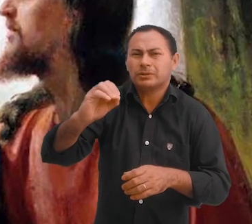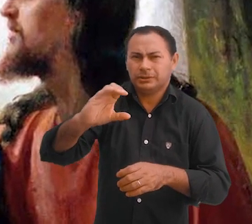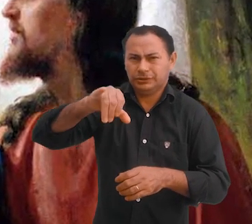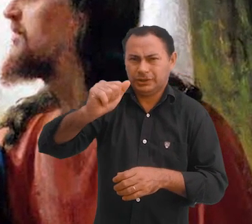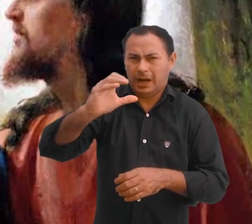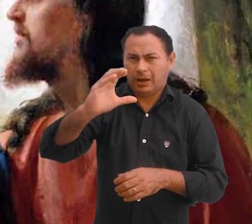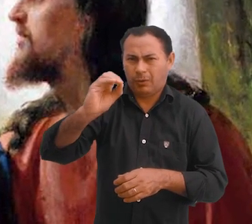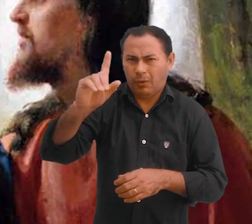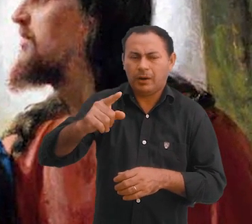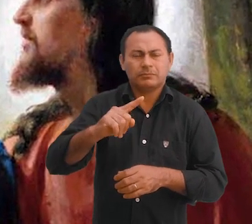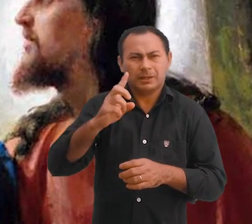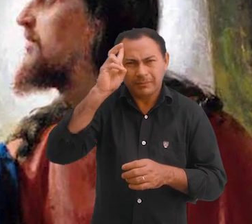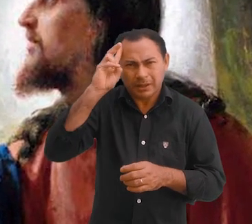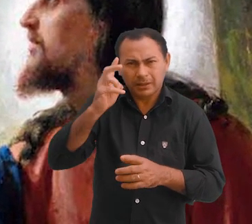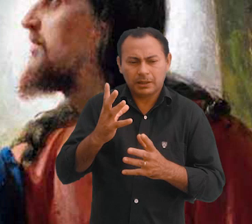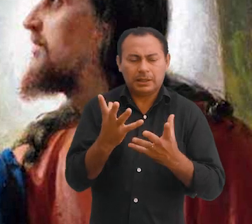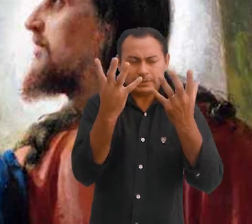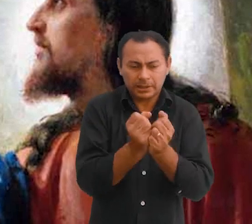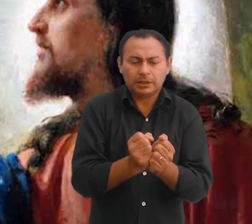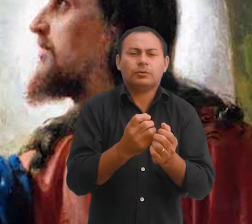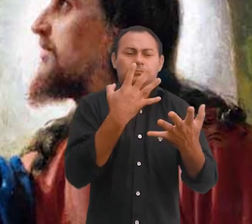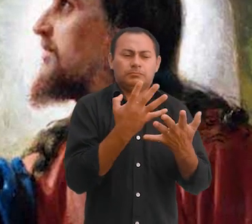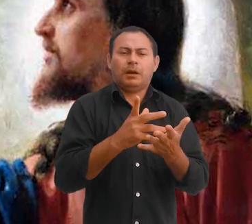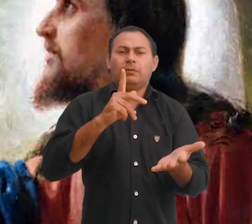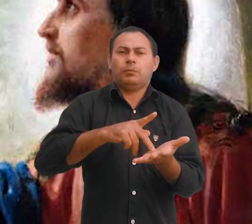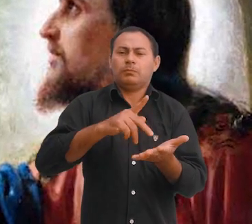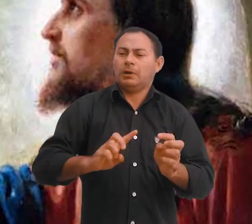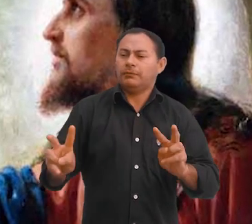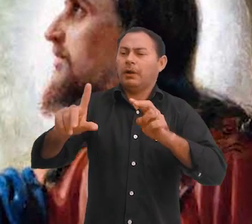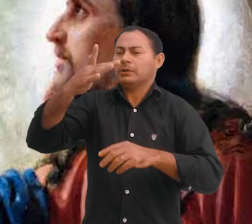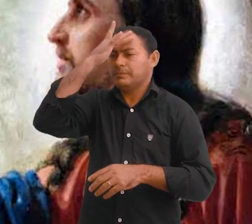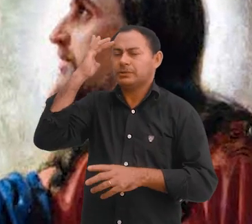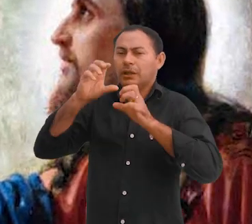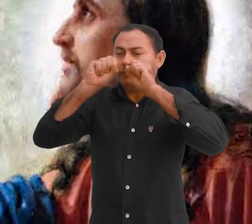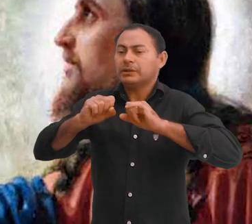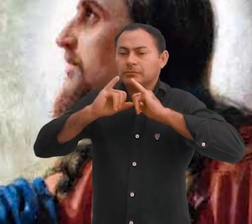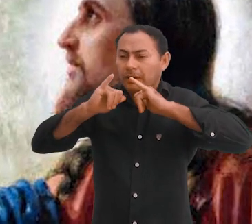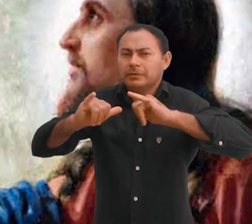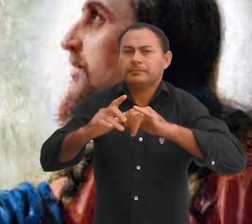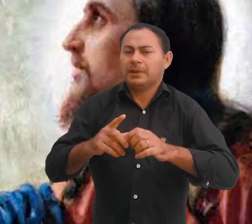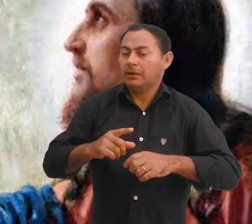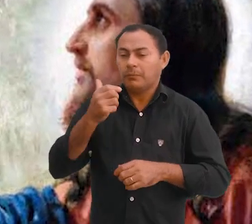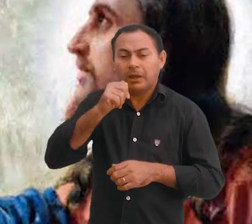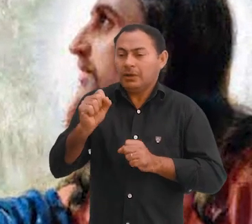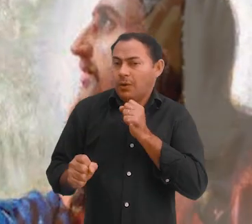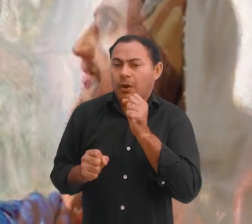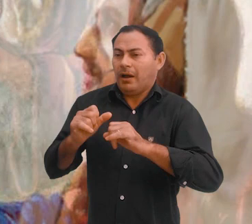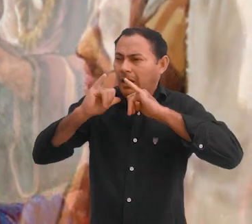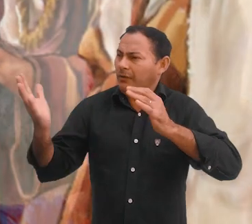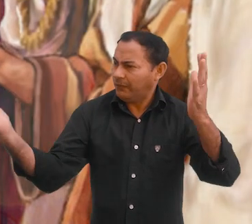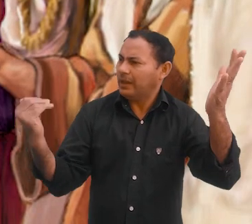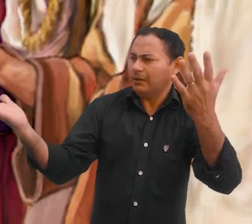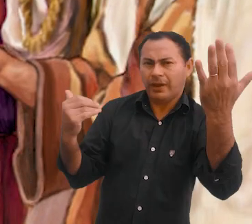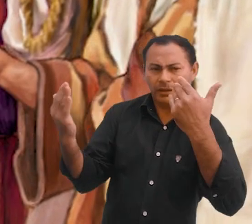E imediatamente ela aceitou o desafio de confessar o valor pelos outros feridos e perdidos. Ela saiu